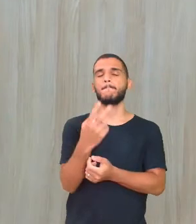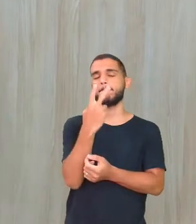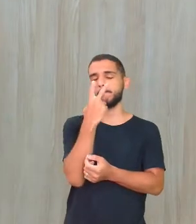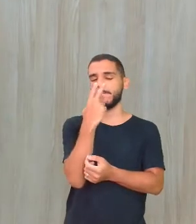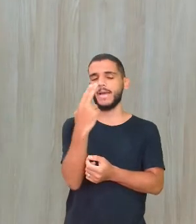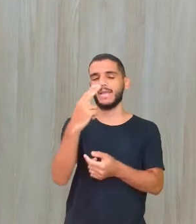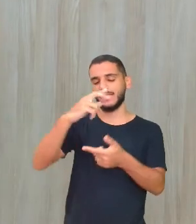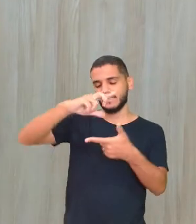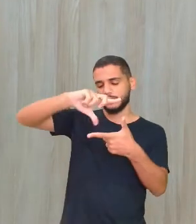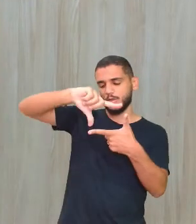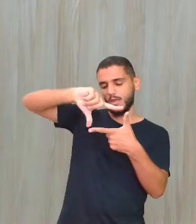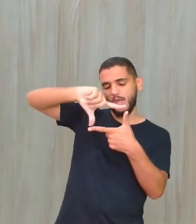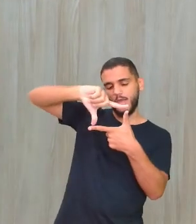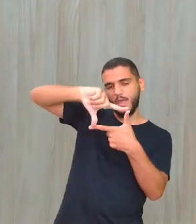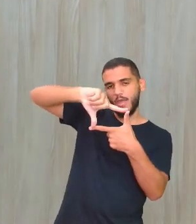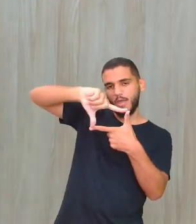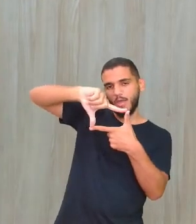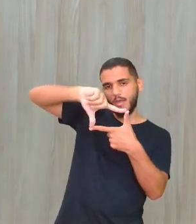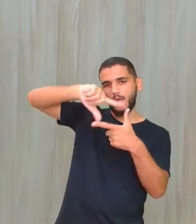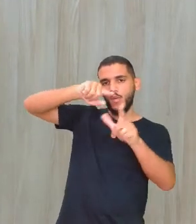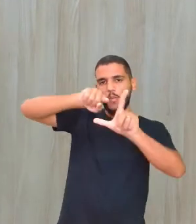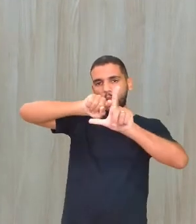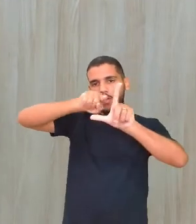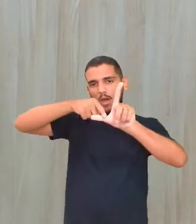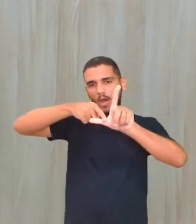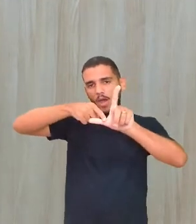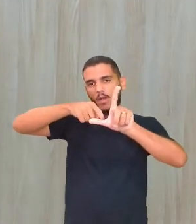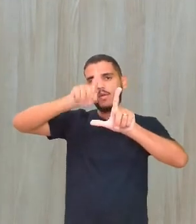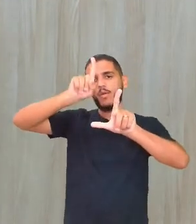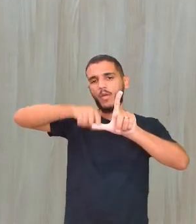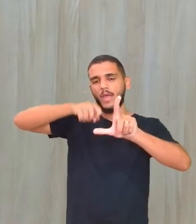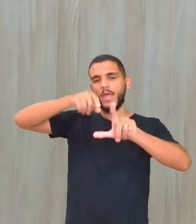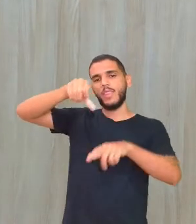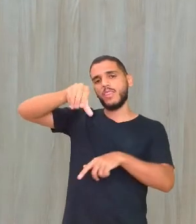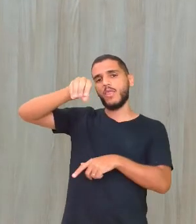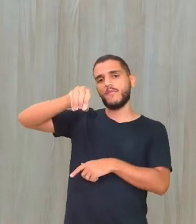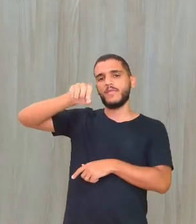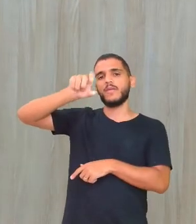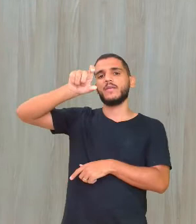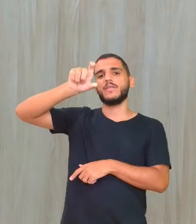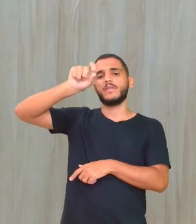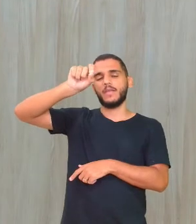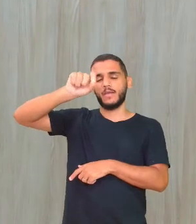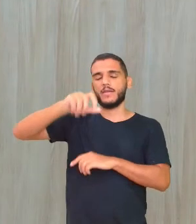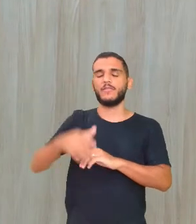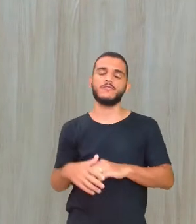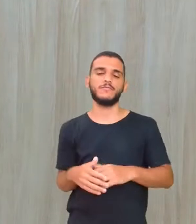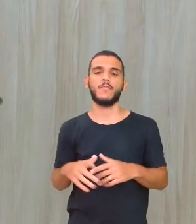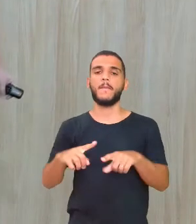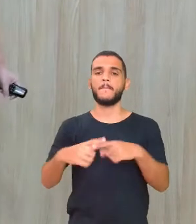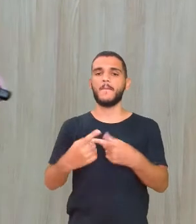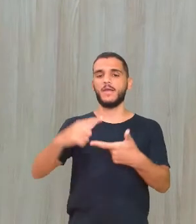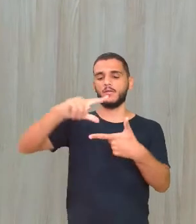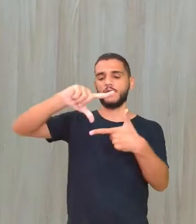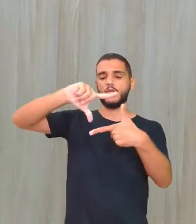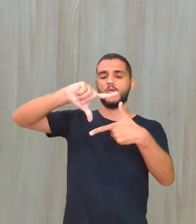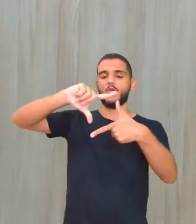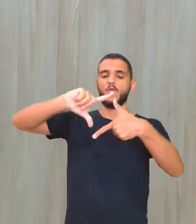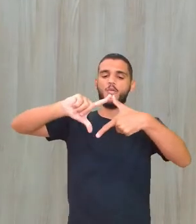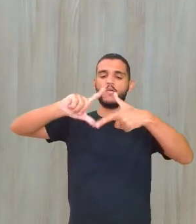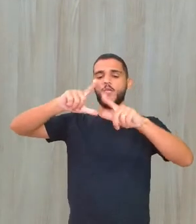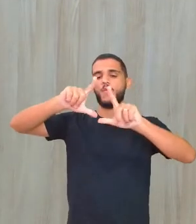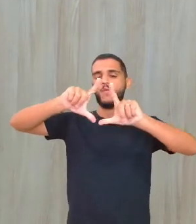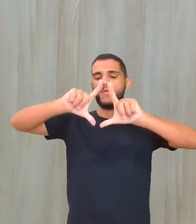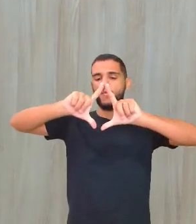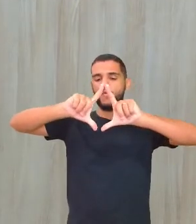são retos, 90 graus. E o losango, a gente achatou o quadrado.